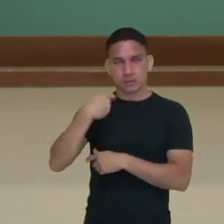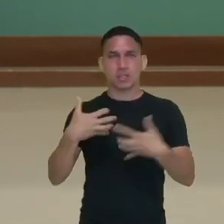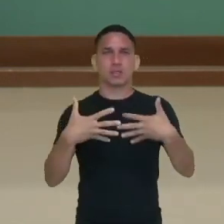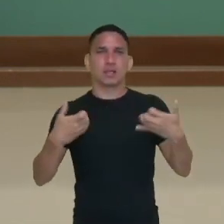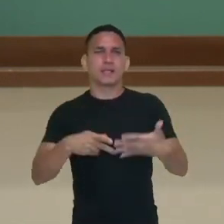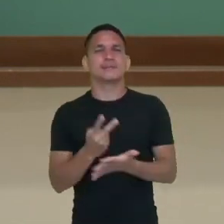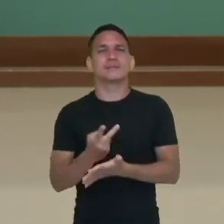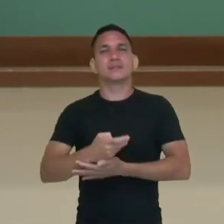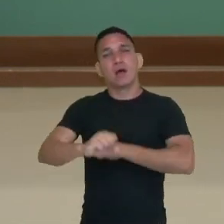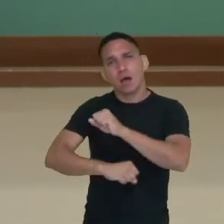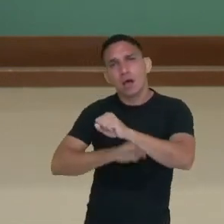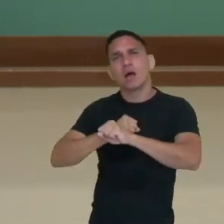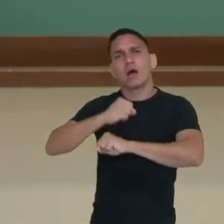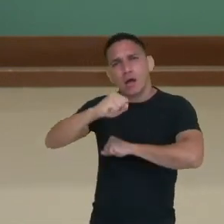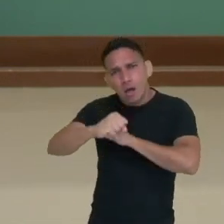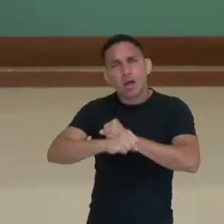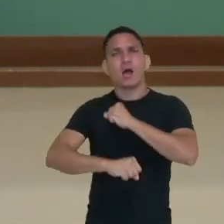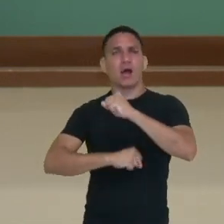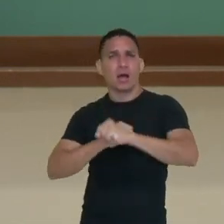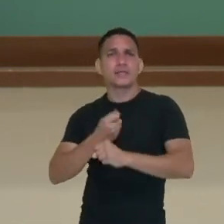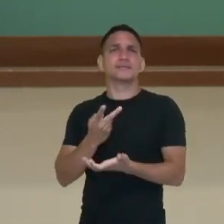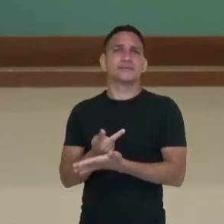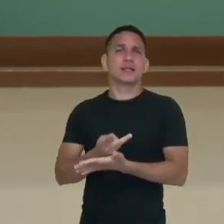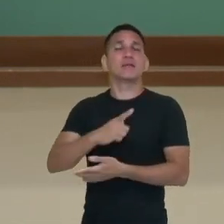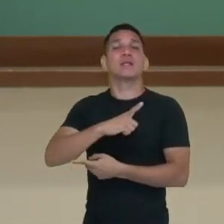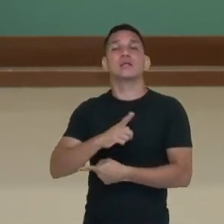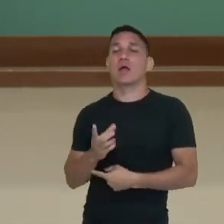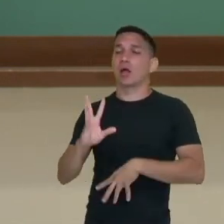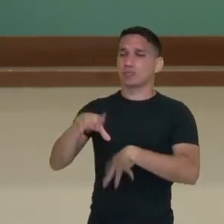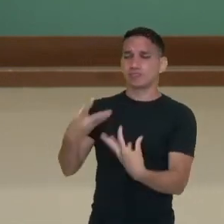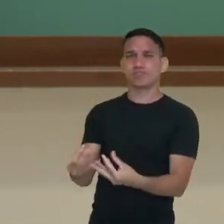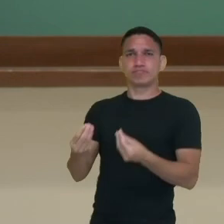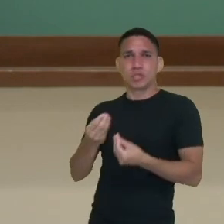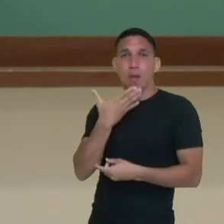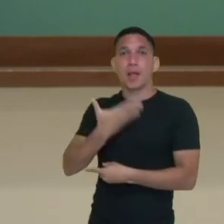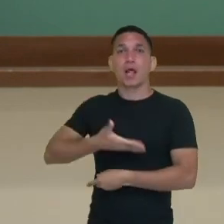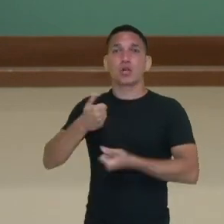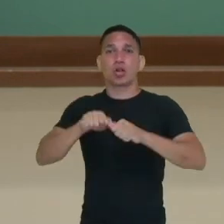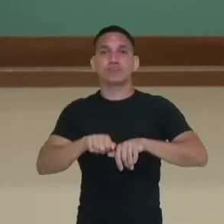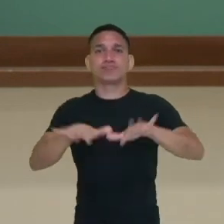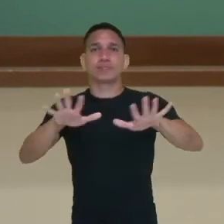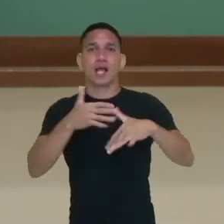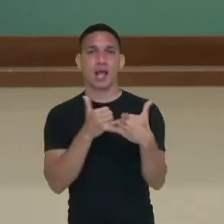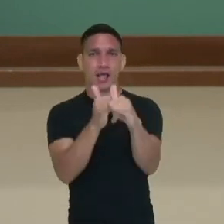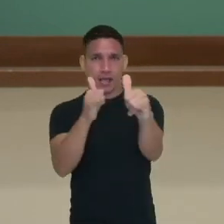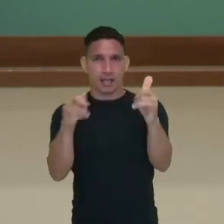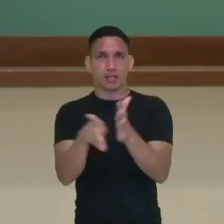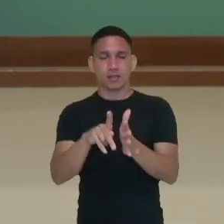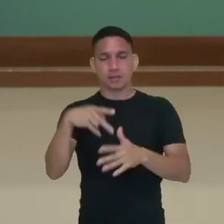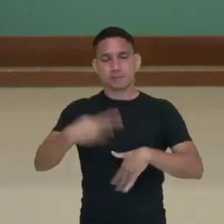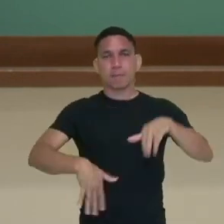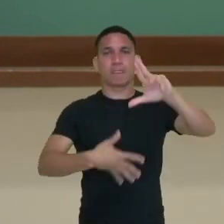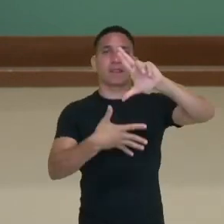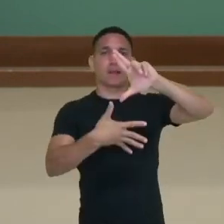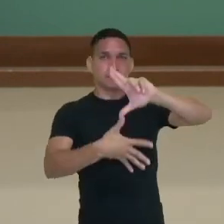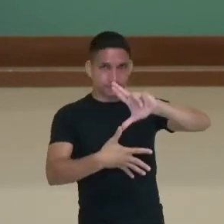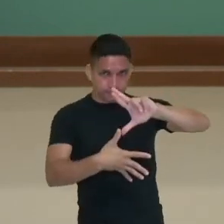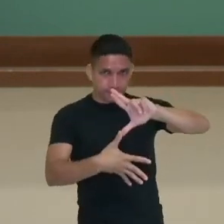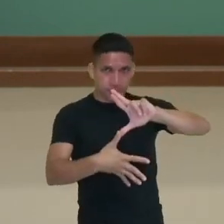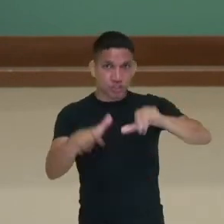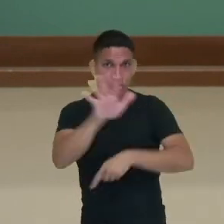anos aí ganha prêmios, né, de melhor distribuidora de energia do Brasil ou da América Latina, né, de modo